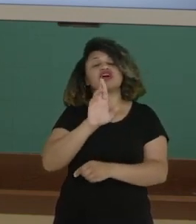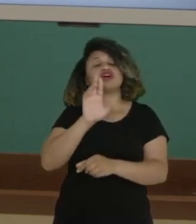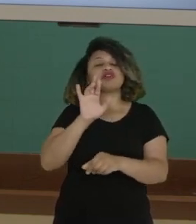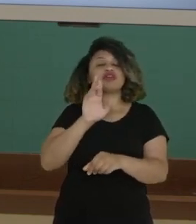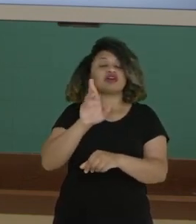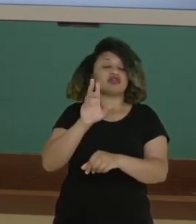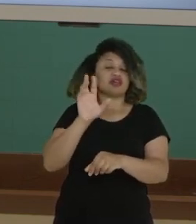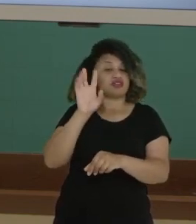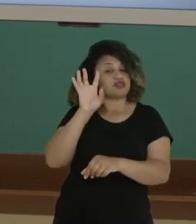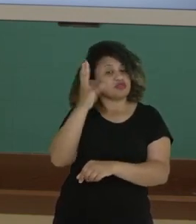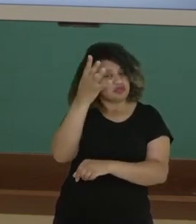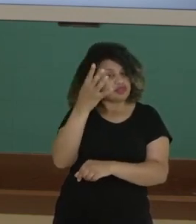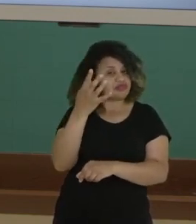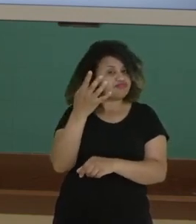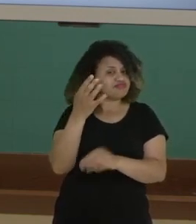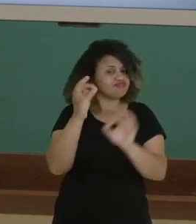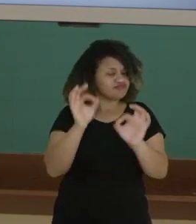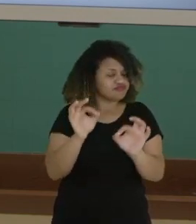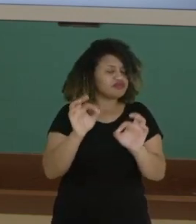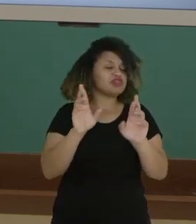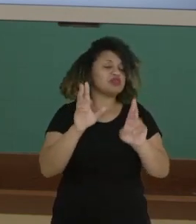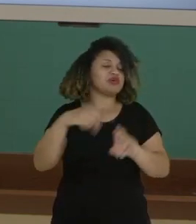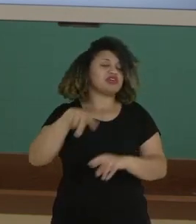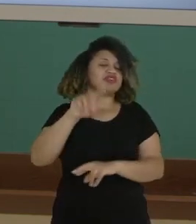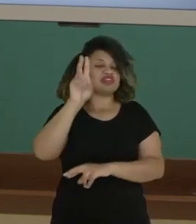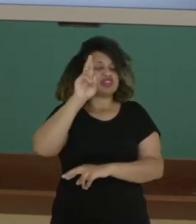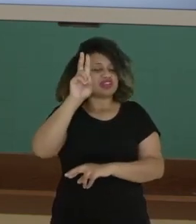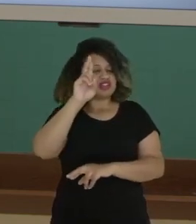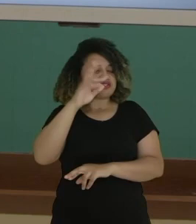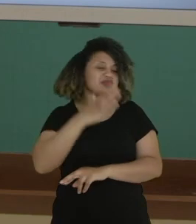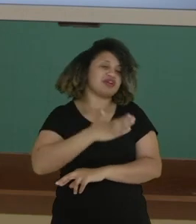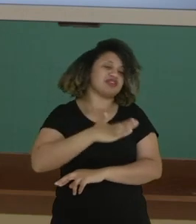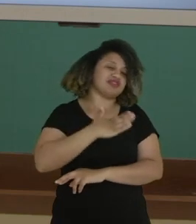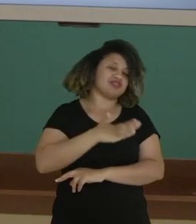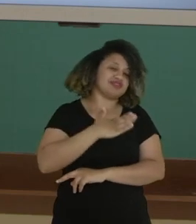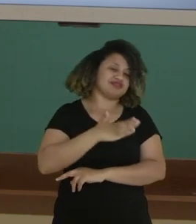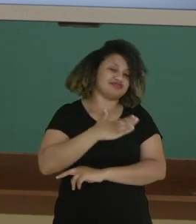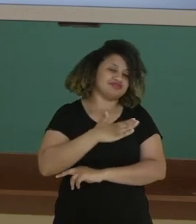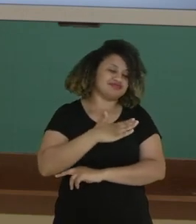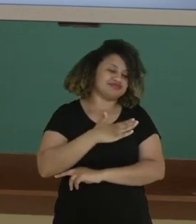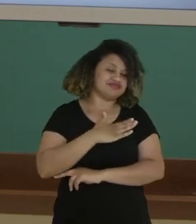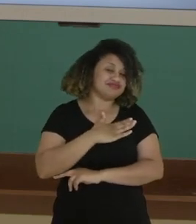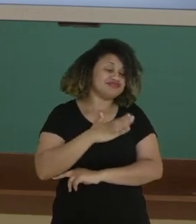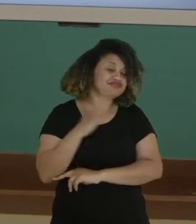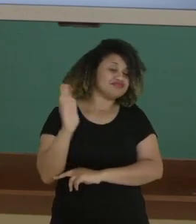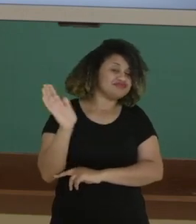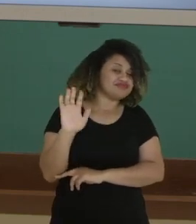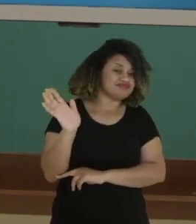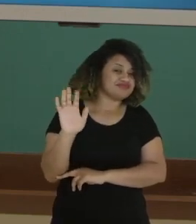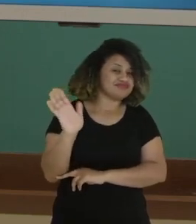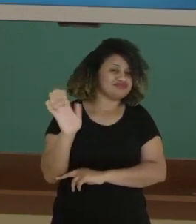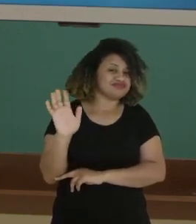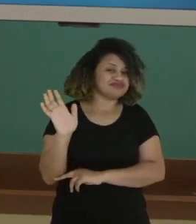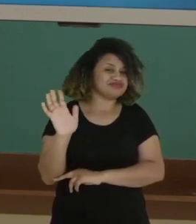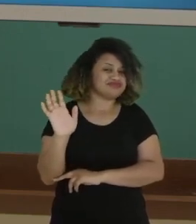a verificação. Espero que você tenha lembrado, tenha gostado e bora me esperar na próxima